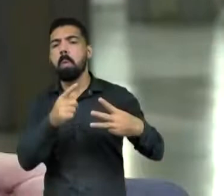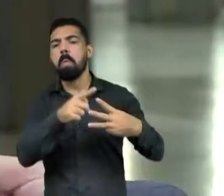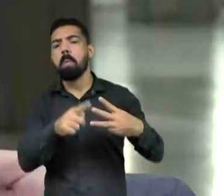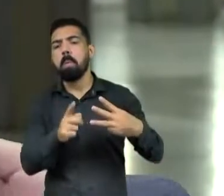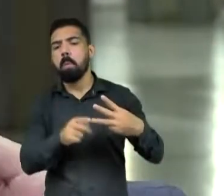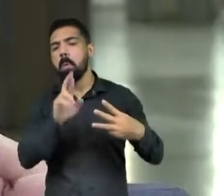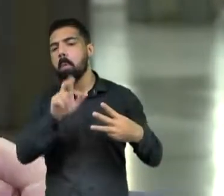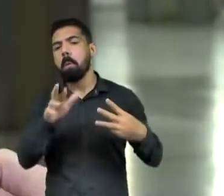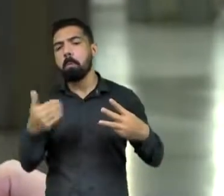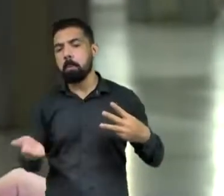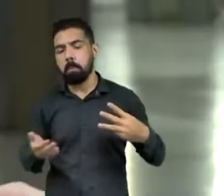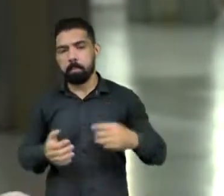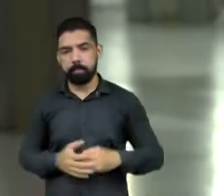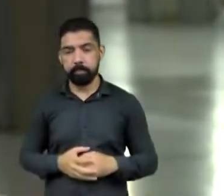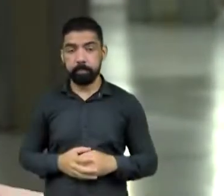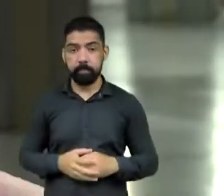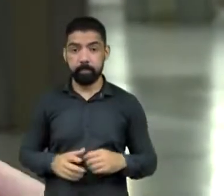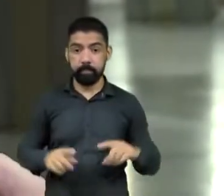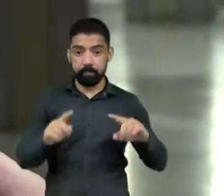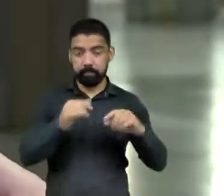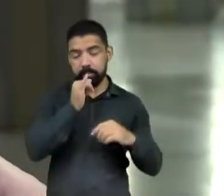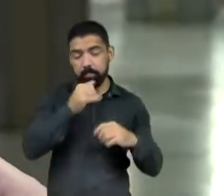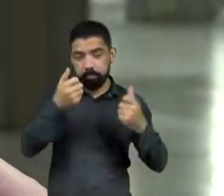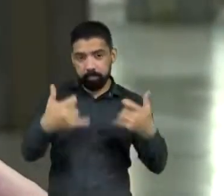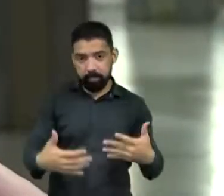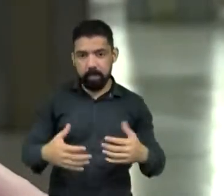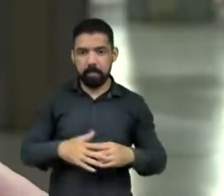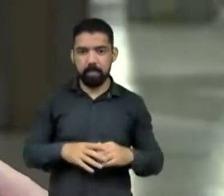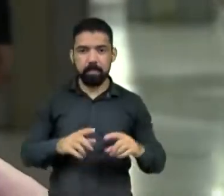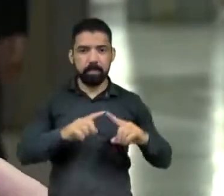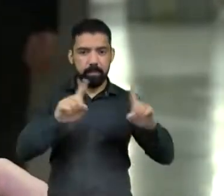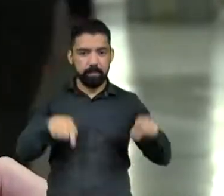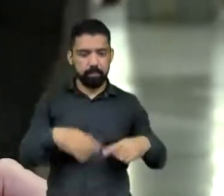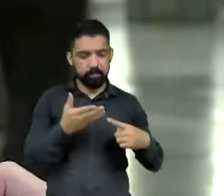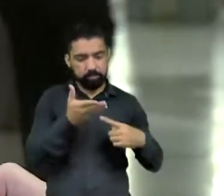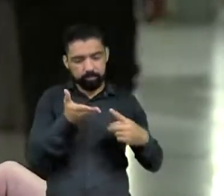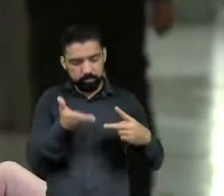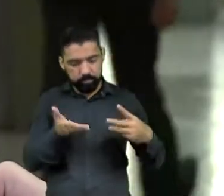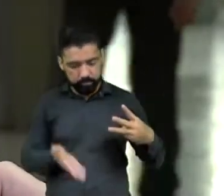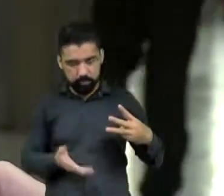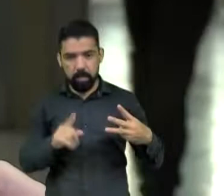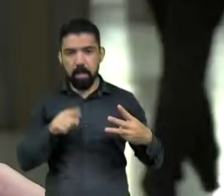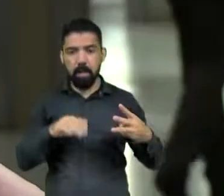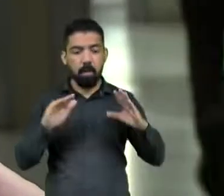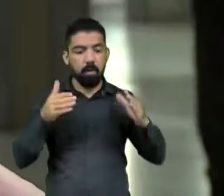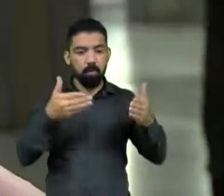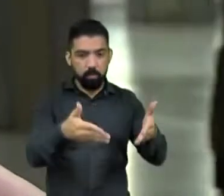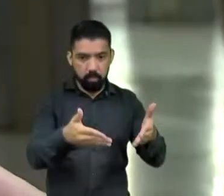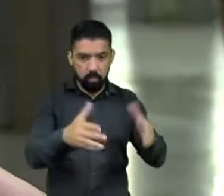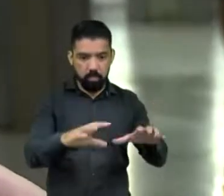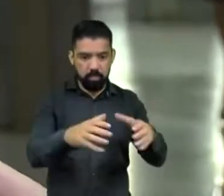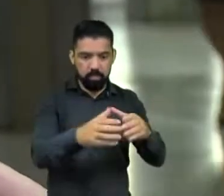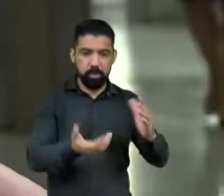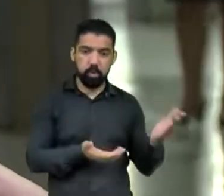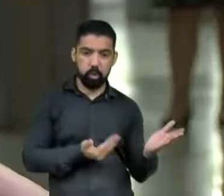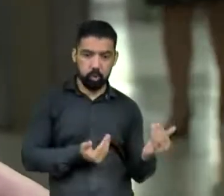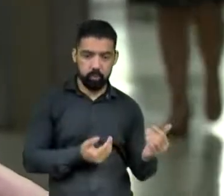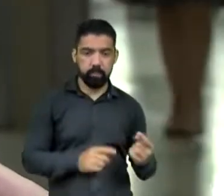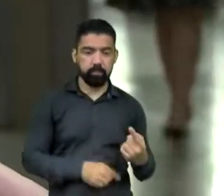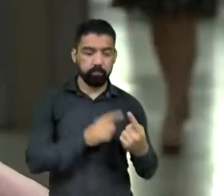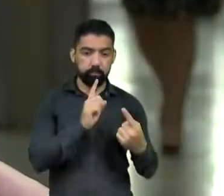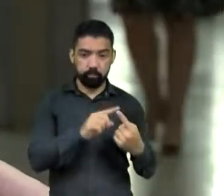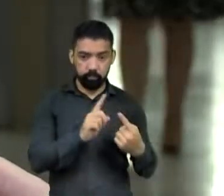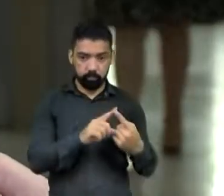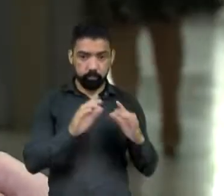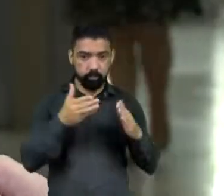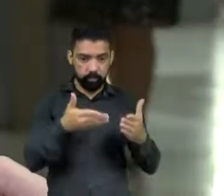programa? O programa, como eu falei, né, as três linhas atende uma especificidade diferente do jovem. Um está voltado para o